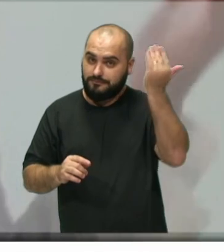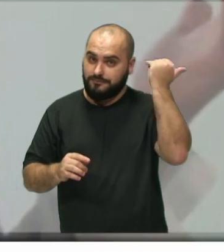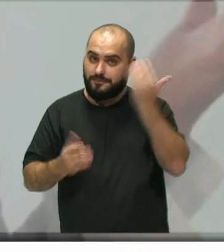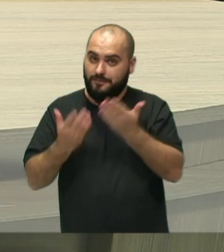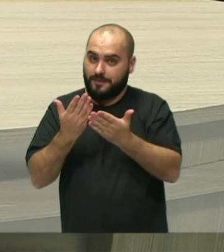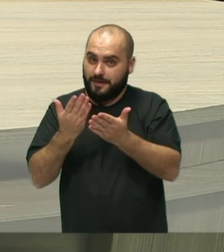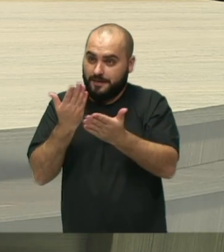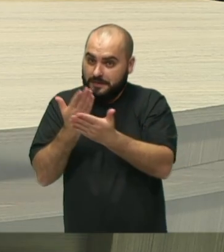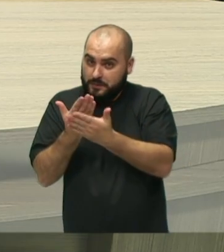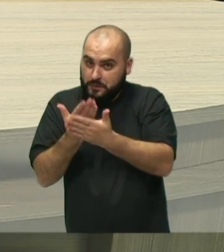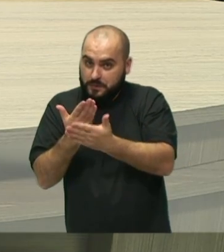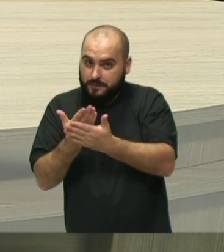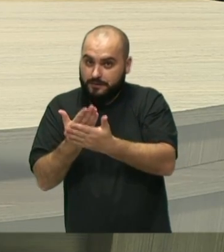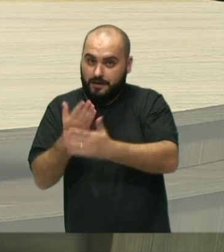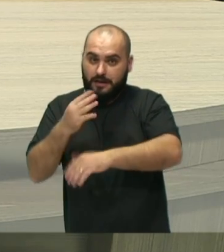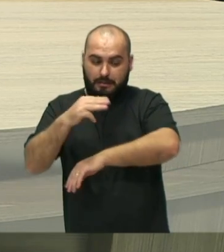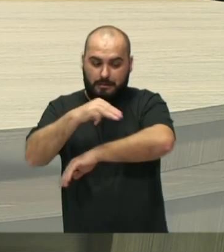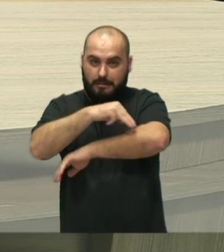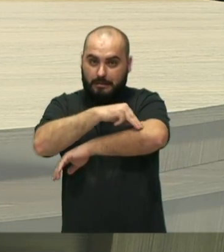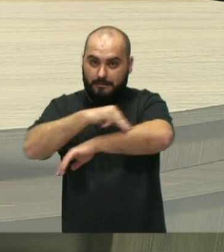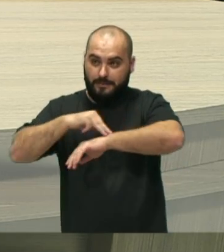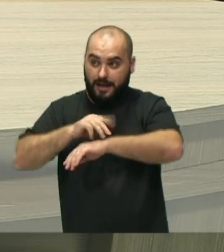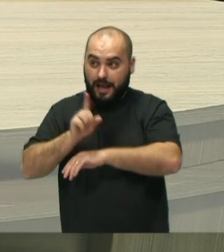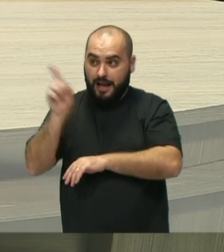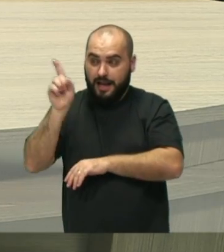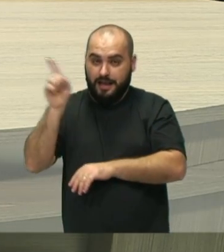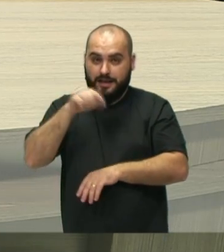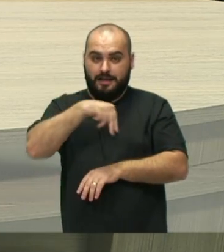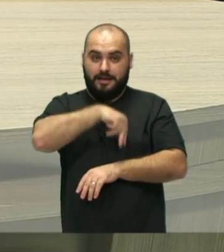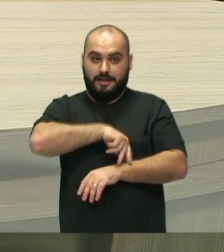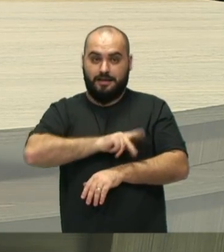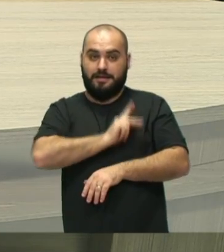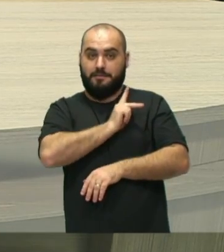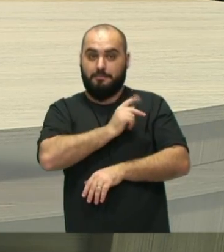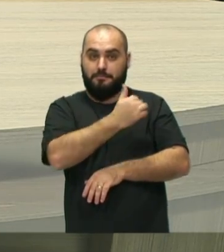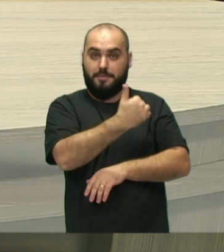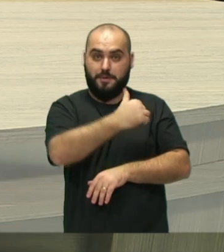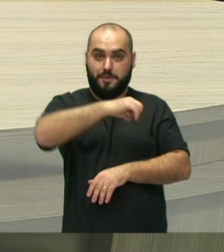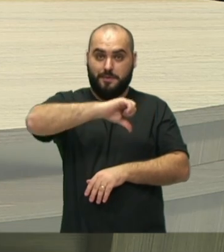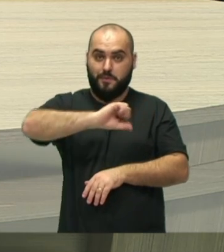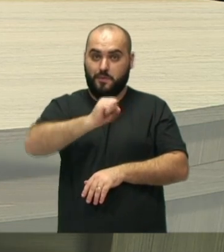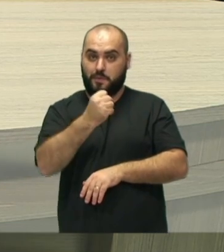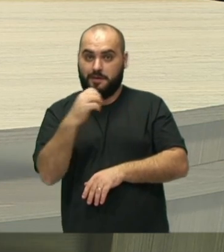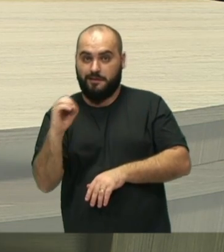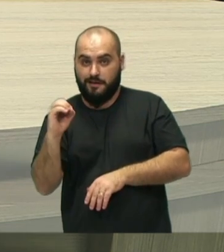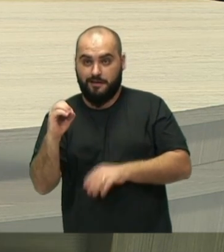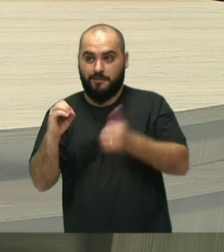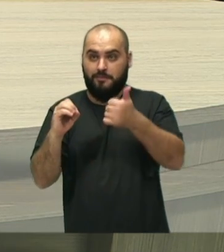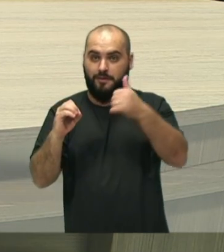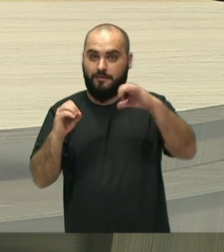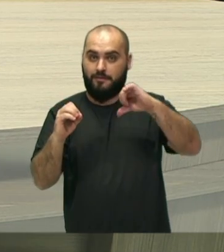ali no Newton Cooker, né, em 1980, 90, né? Mas